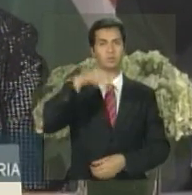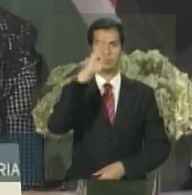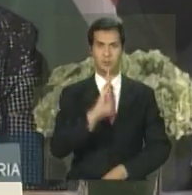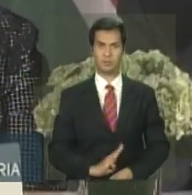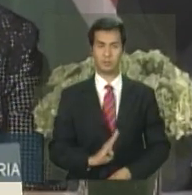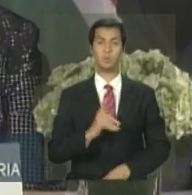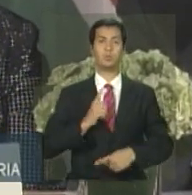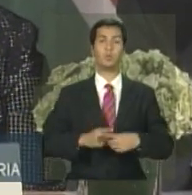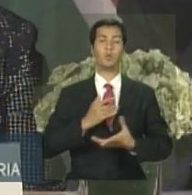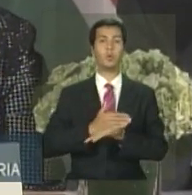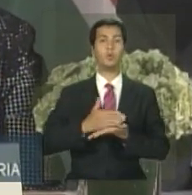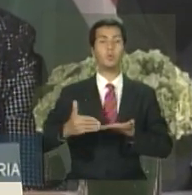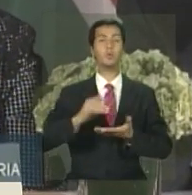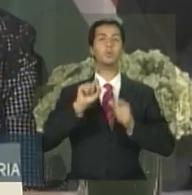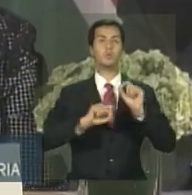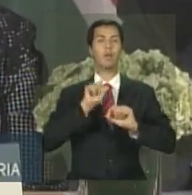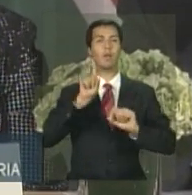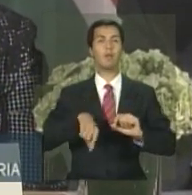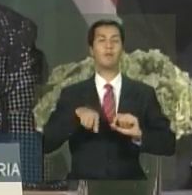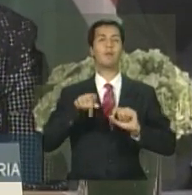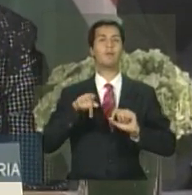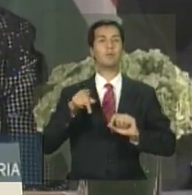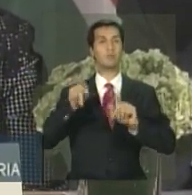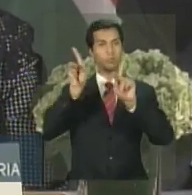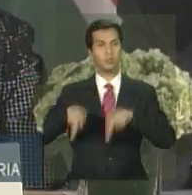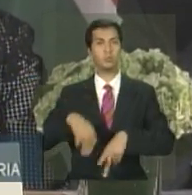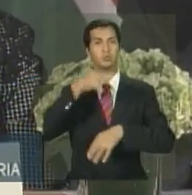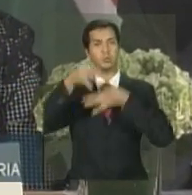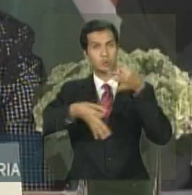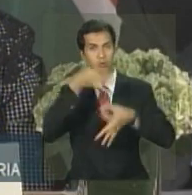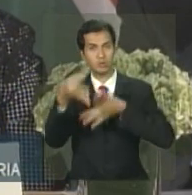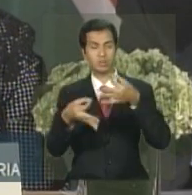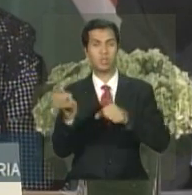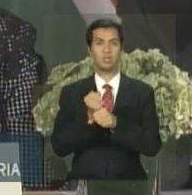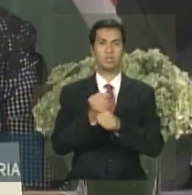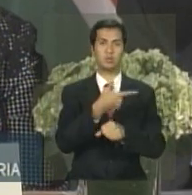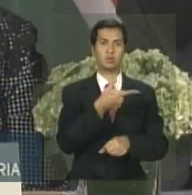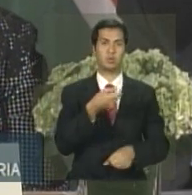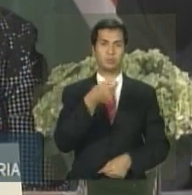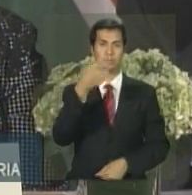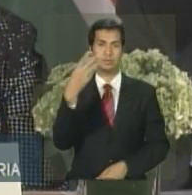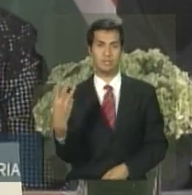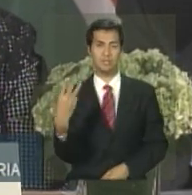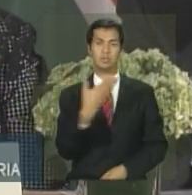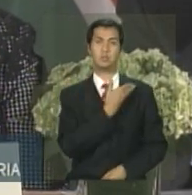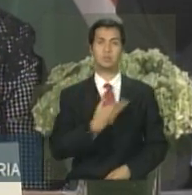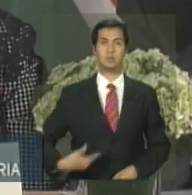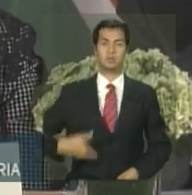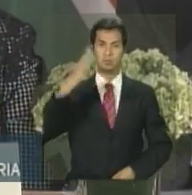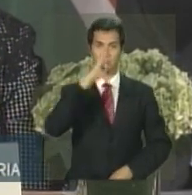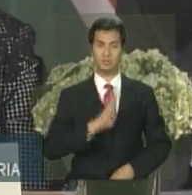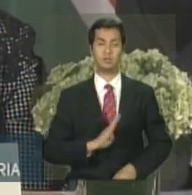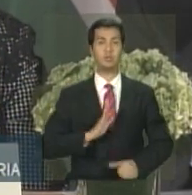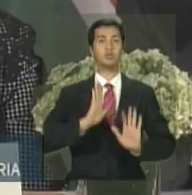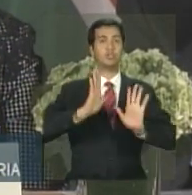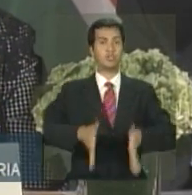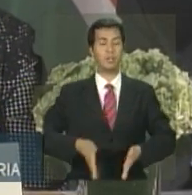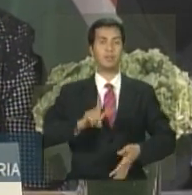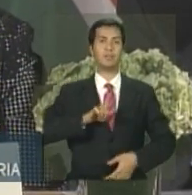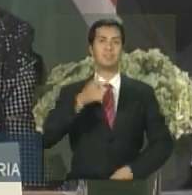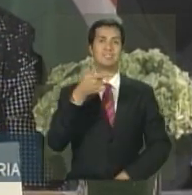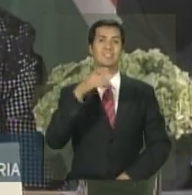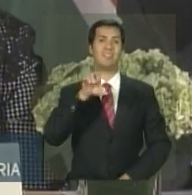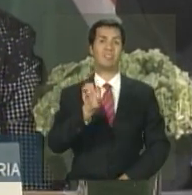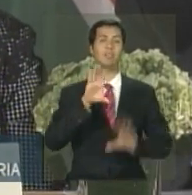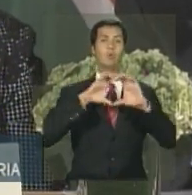da consulta participativa. Desde 2003, o governo brasileiro realizou 70